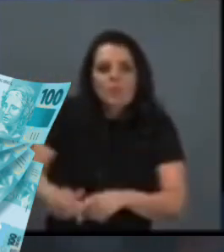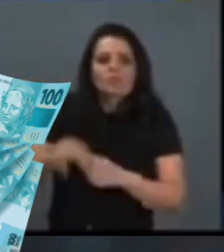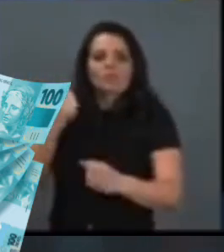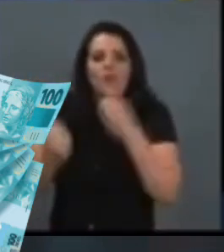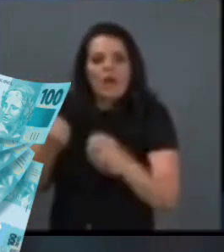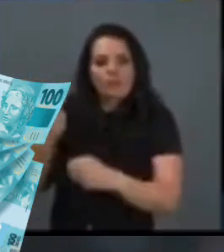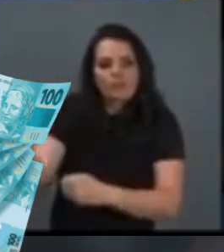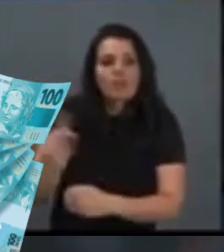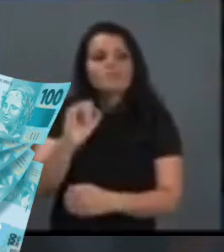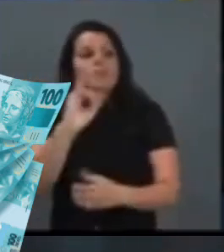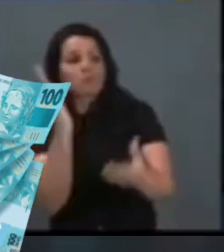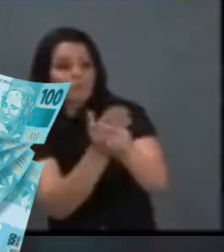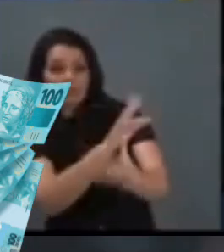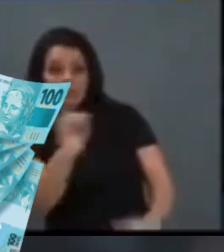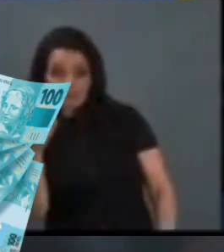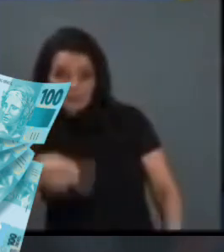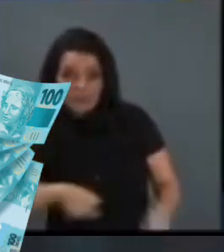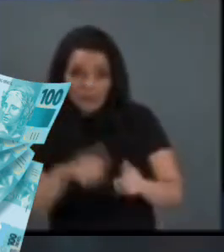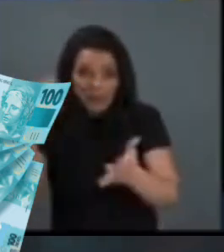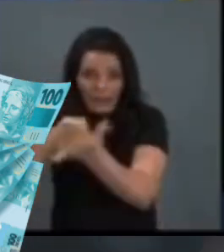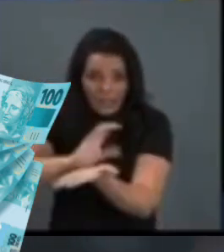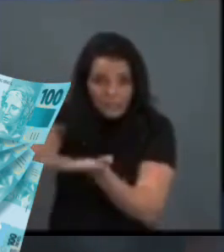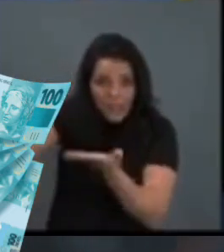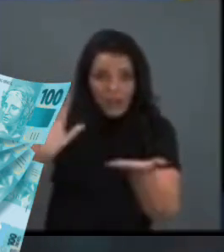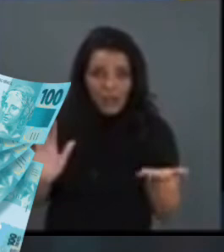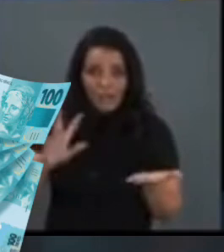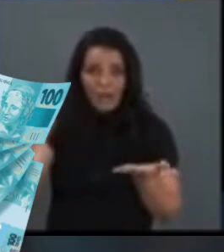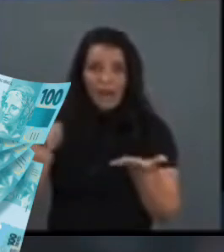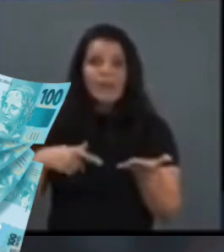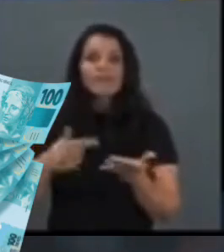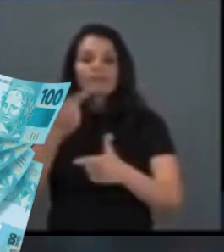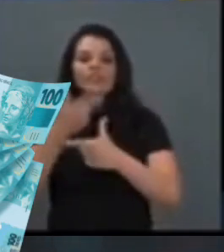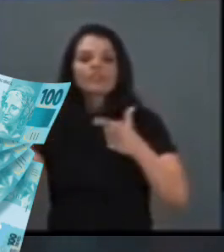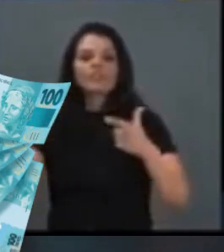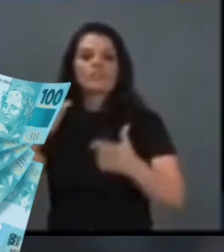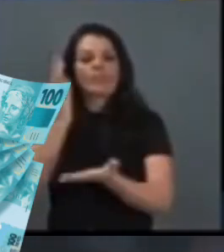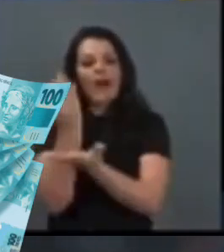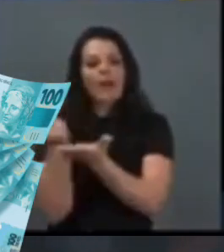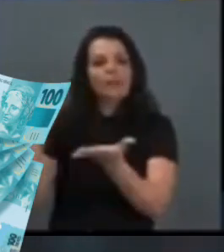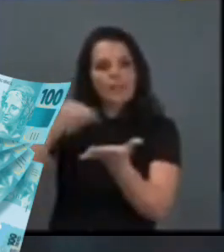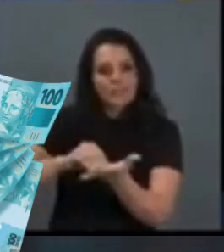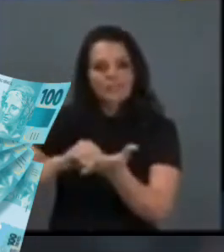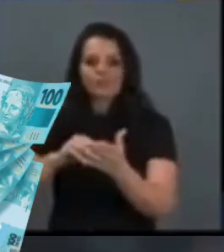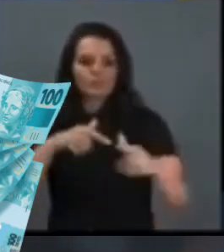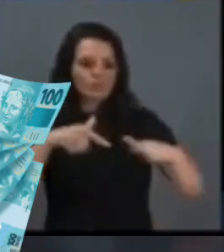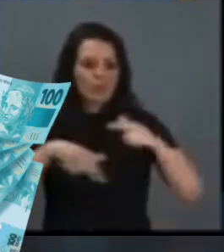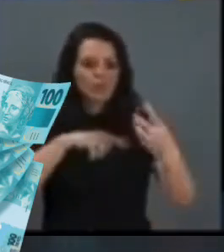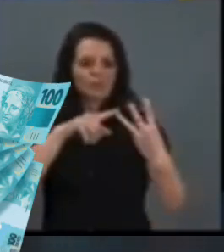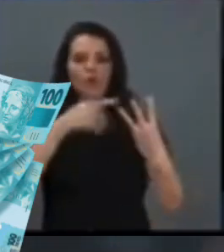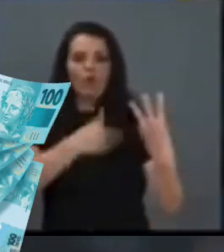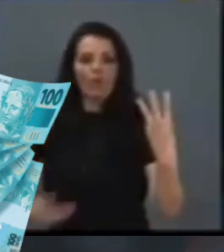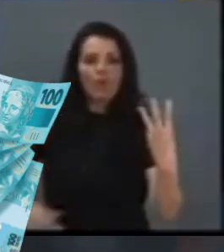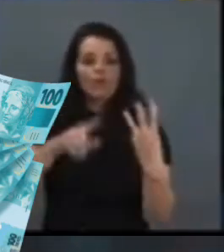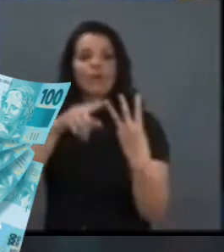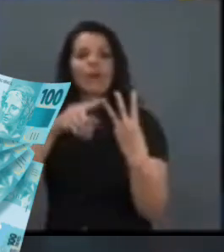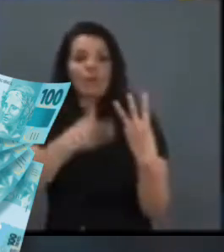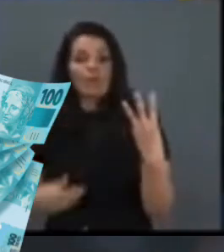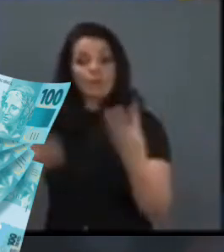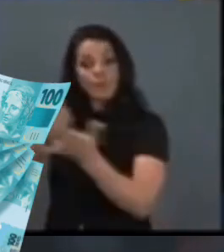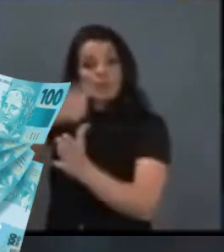dele. Se vocês vão entrar também com isso. Vamos fazer a tripartite, vamos fazer o seguinte, o aplicativo, o trabalhador e o governo, fica com a dívida